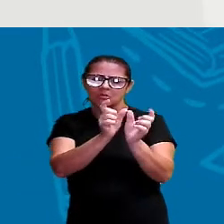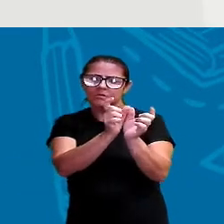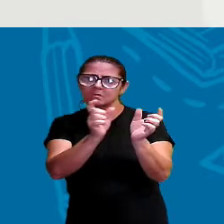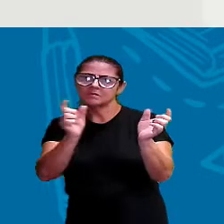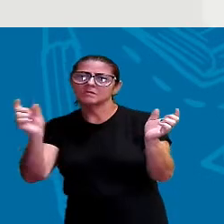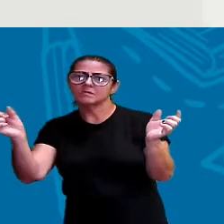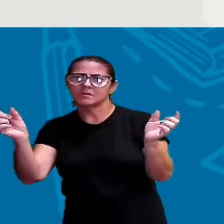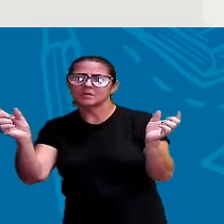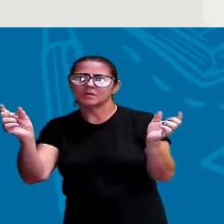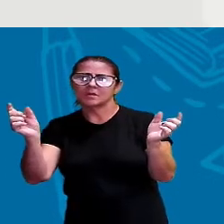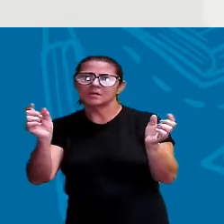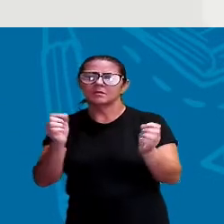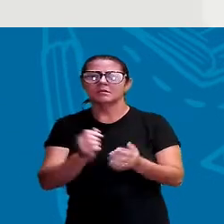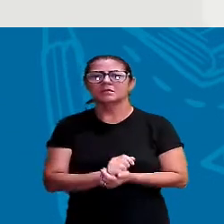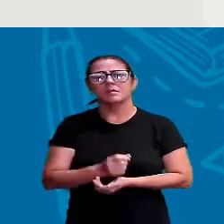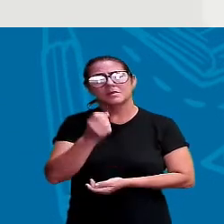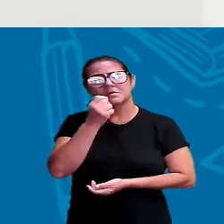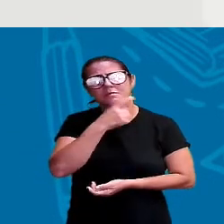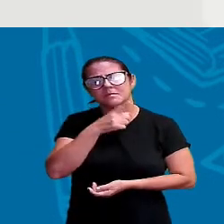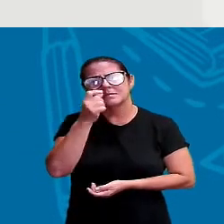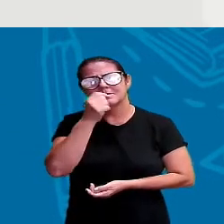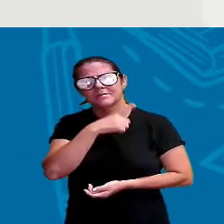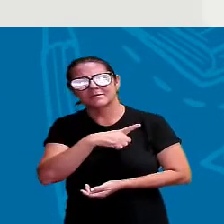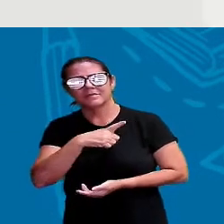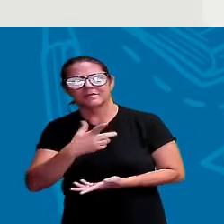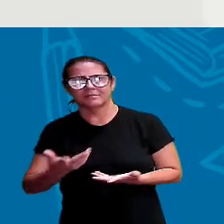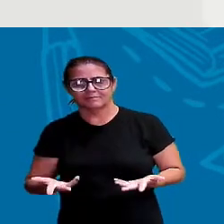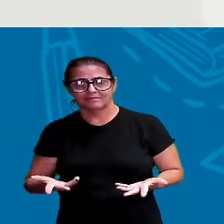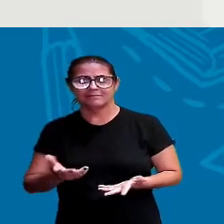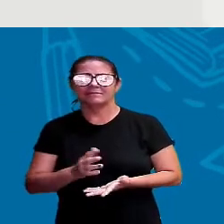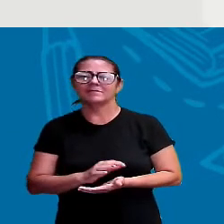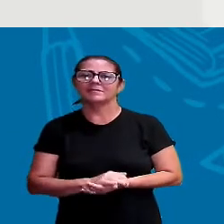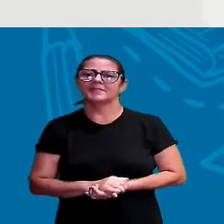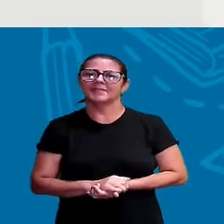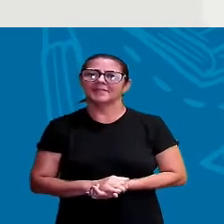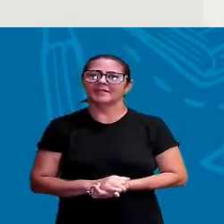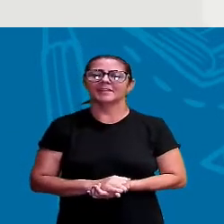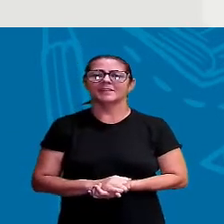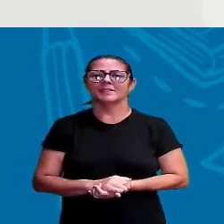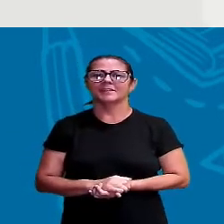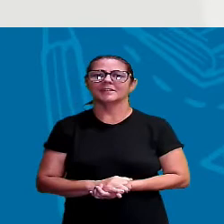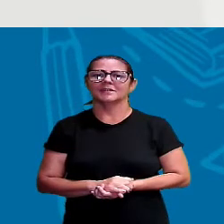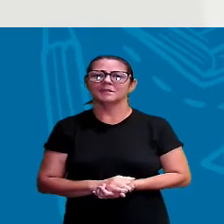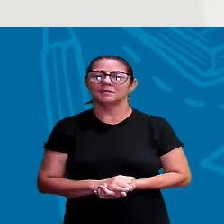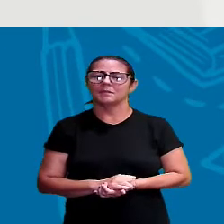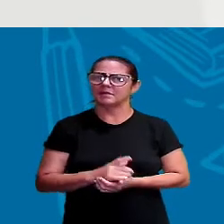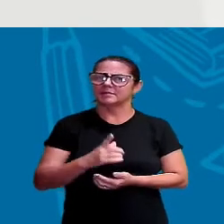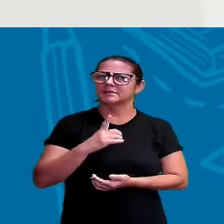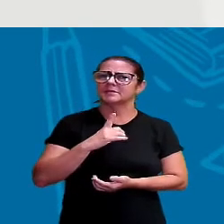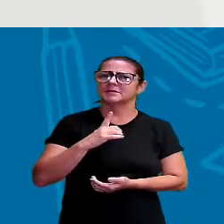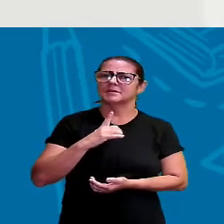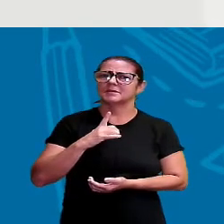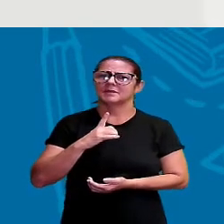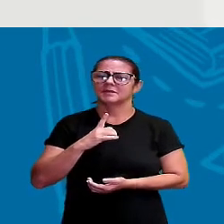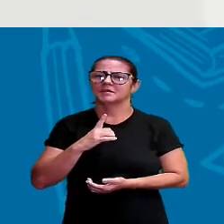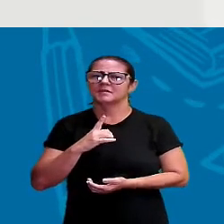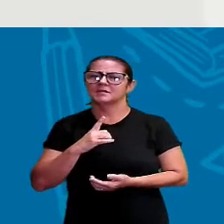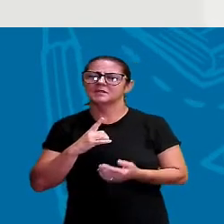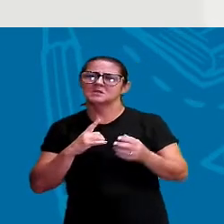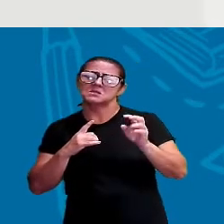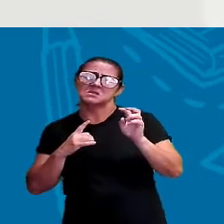assunto, mas traz de uma forma humorística, de uma forma leve. E aí eu já falei, geralmente possui no